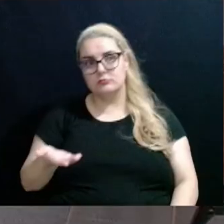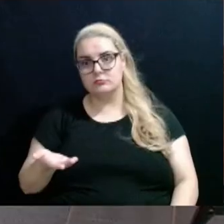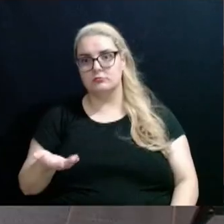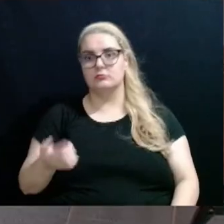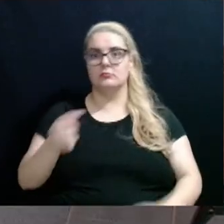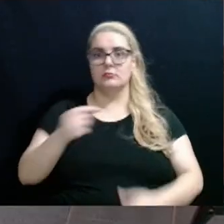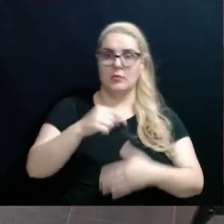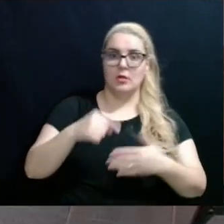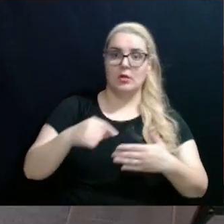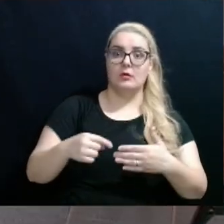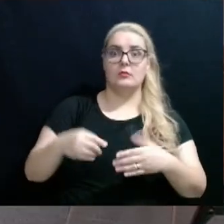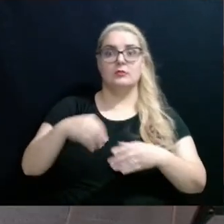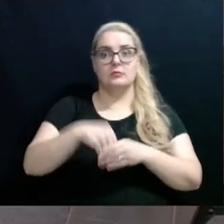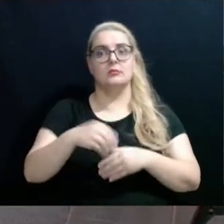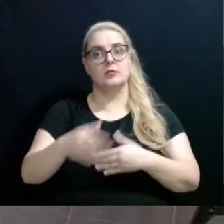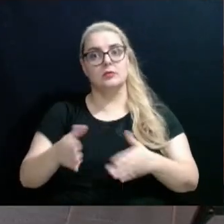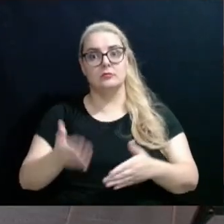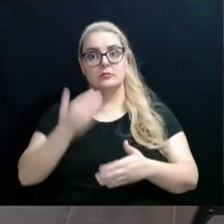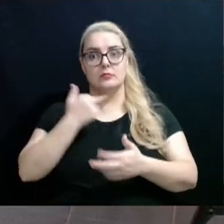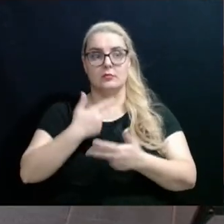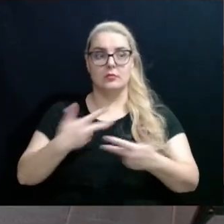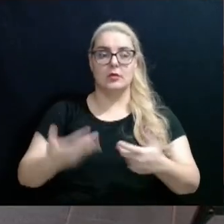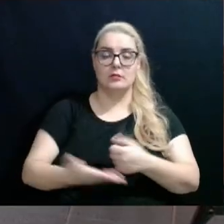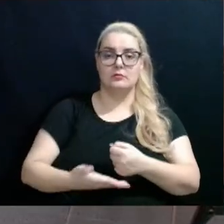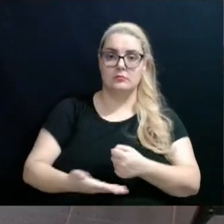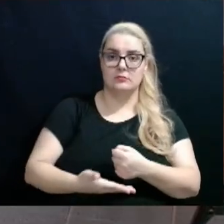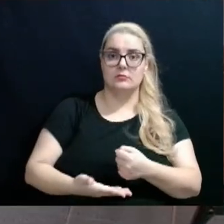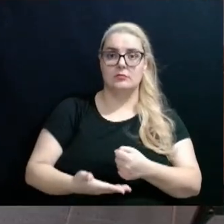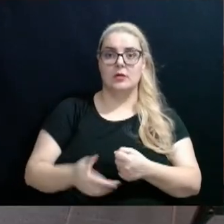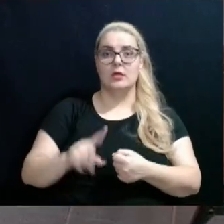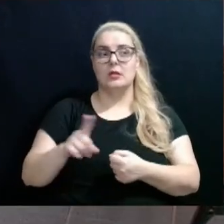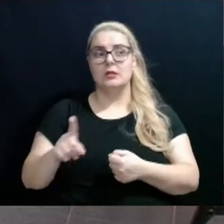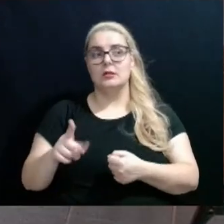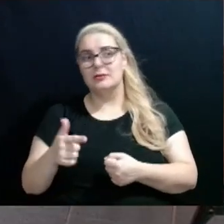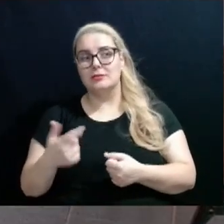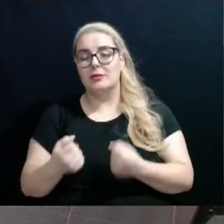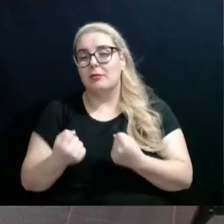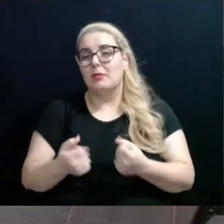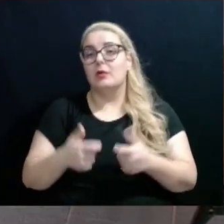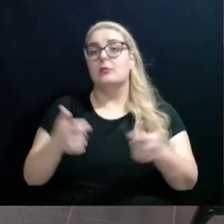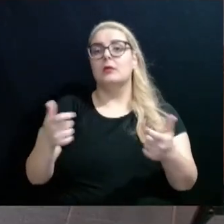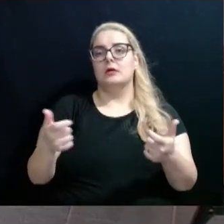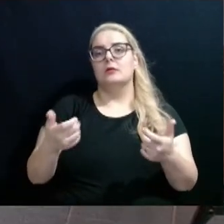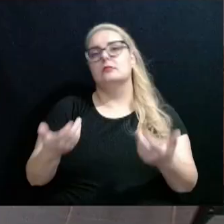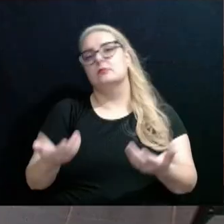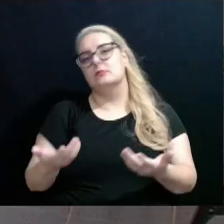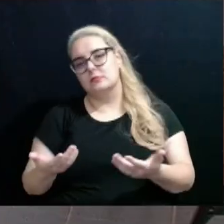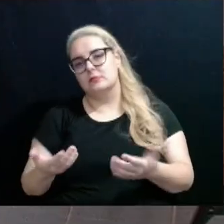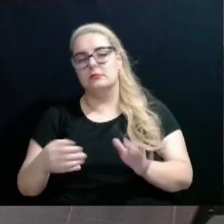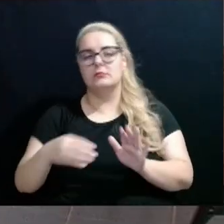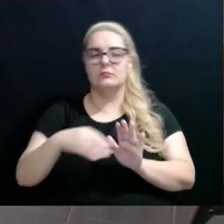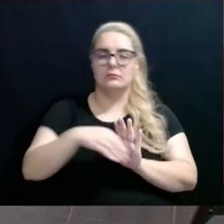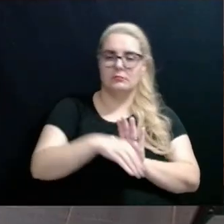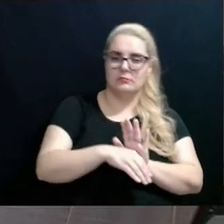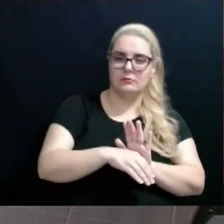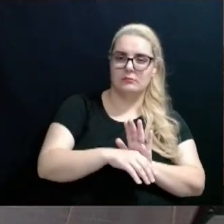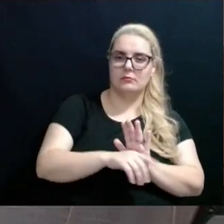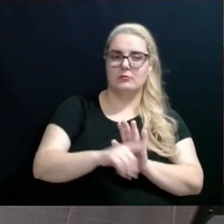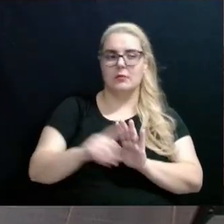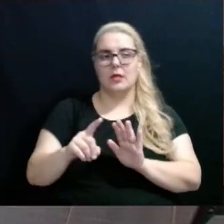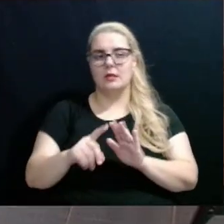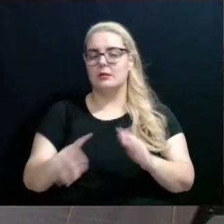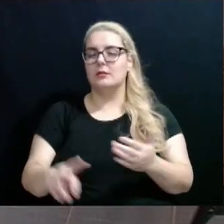da cesta básica, eles não têm um peso tão grande. Então, né, mesmo uma queda neles não acaba